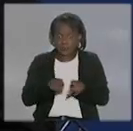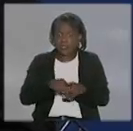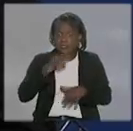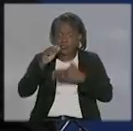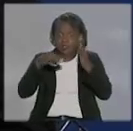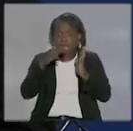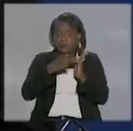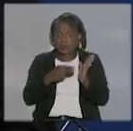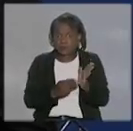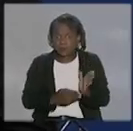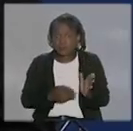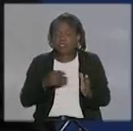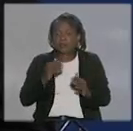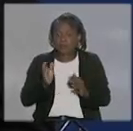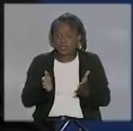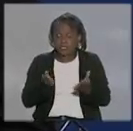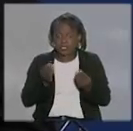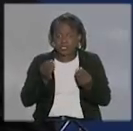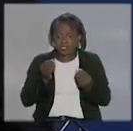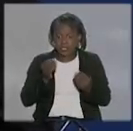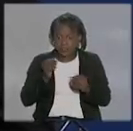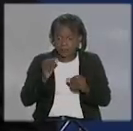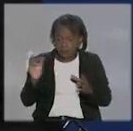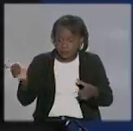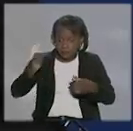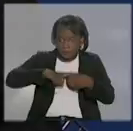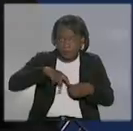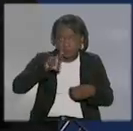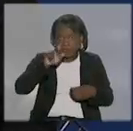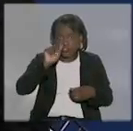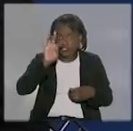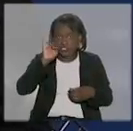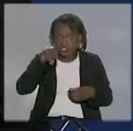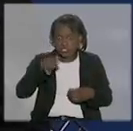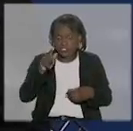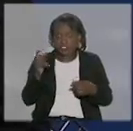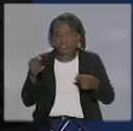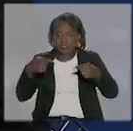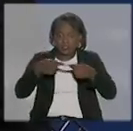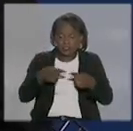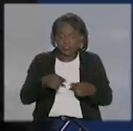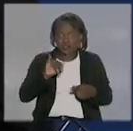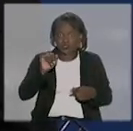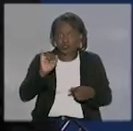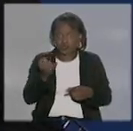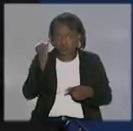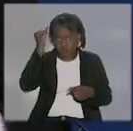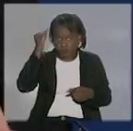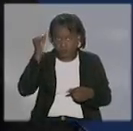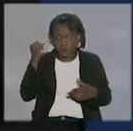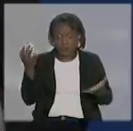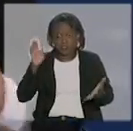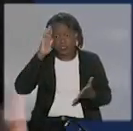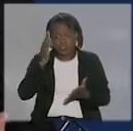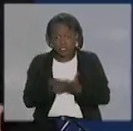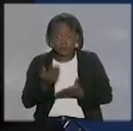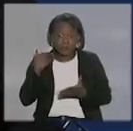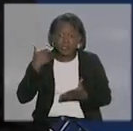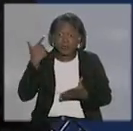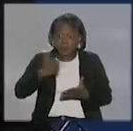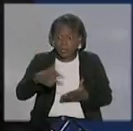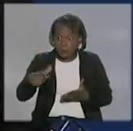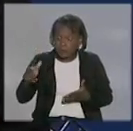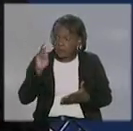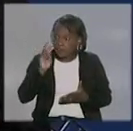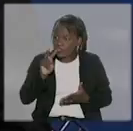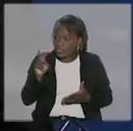sua metodologia para fazer essa integração no rating e afetar a taxa de juros. Então a gente acredita que com mais bancos fazendo,